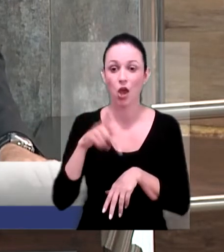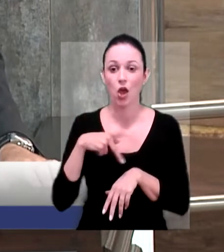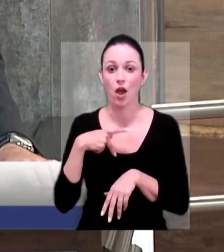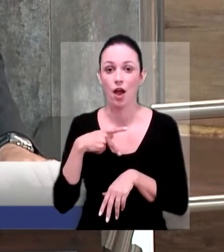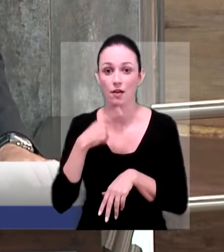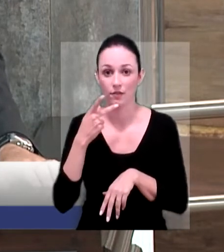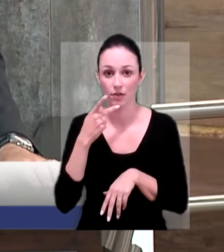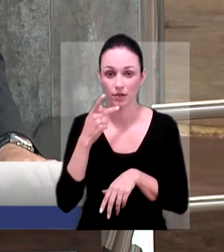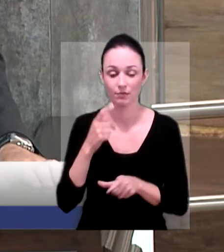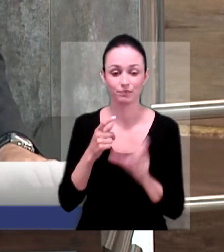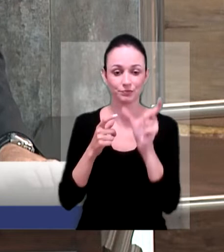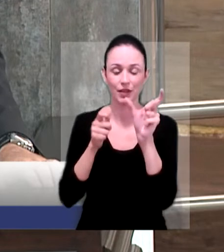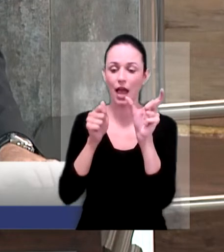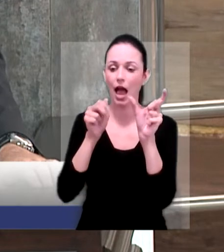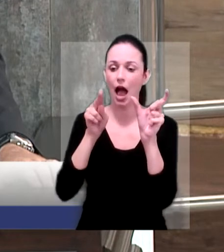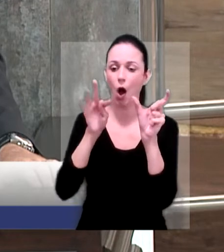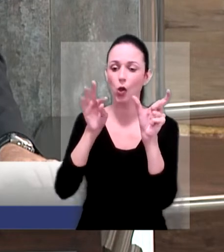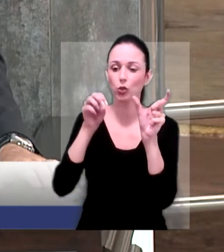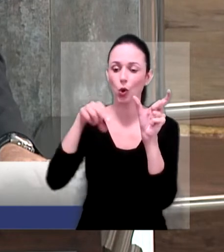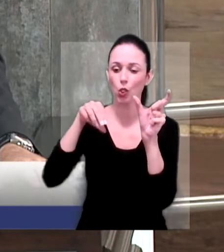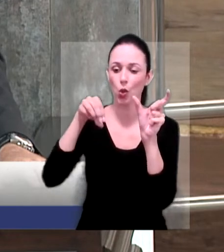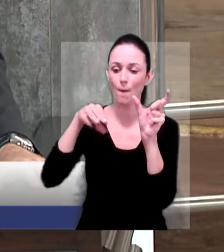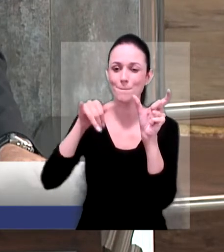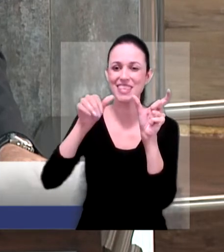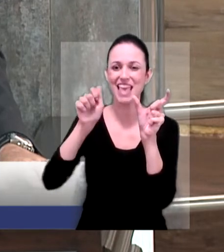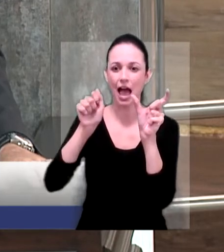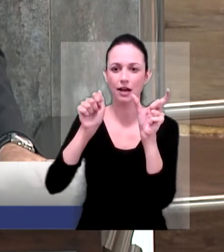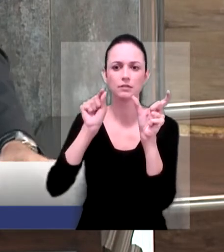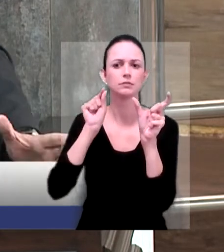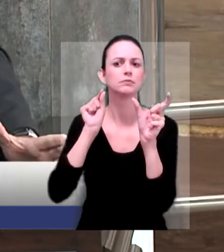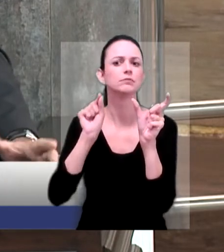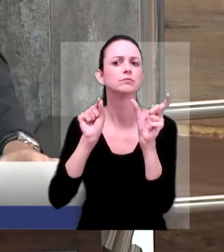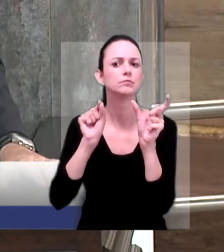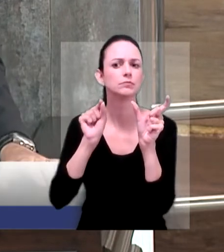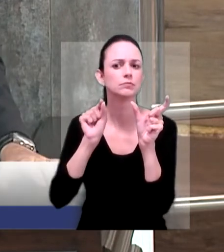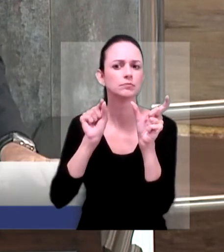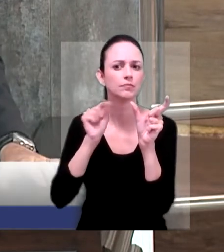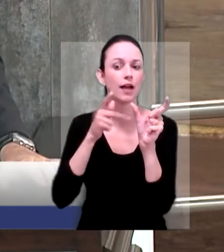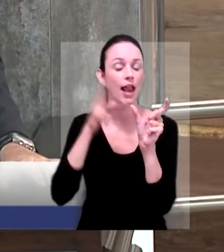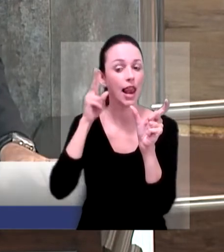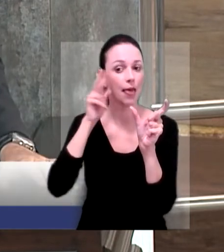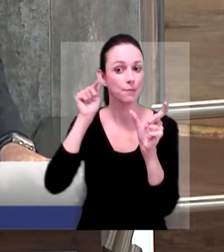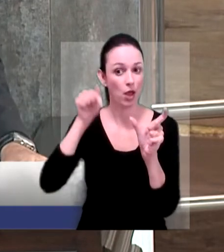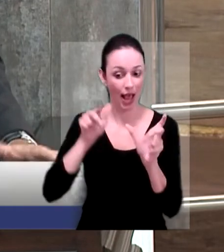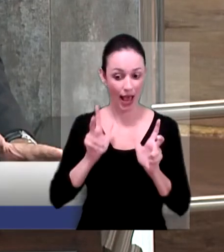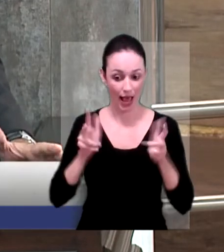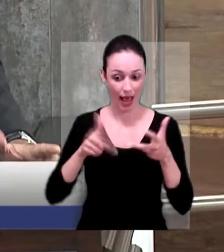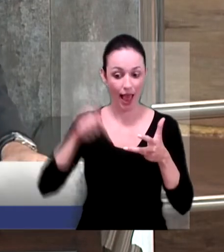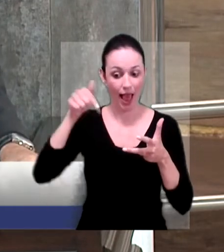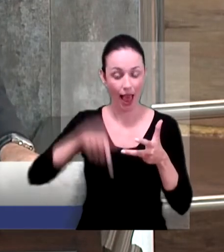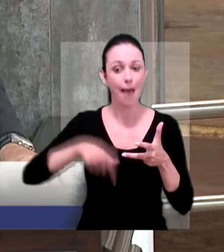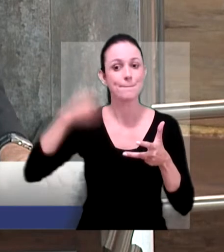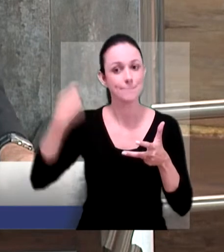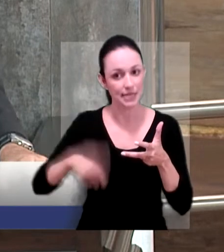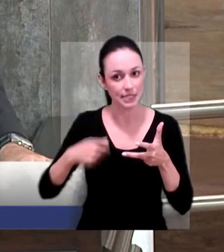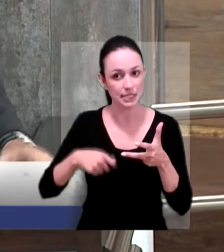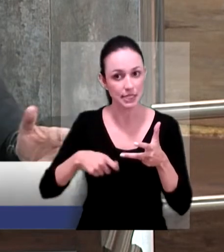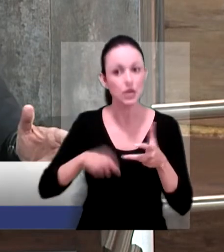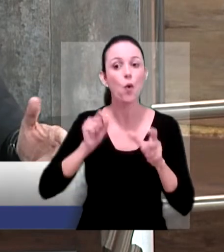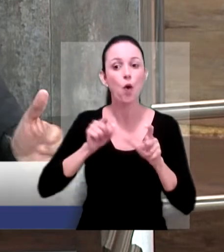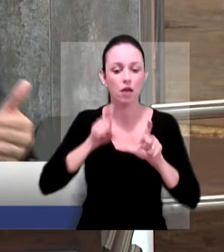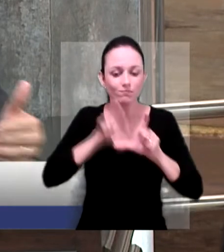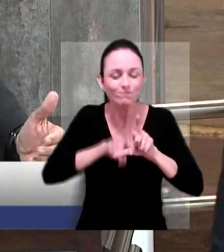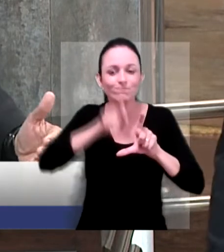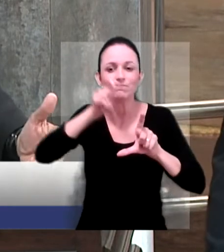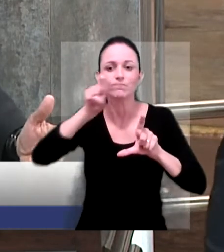autonomia, é importante lembrar que essa Câmara, ela deve ser autônoma, porque primeiramente, ela